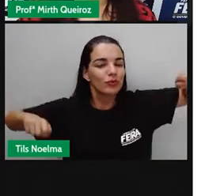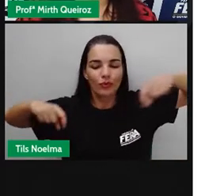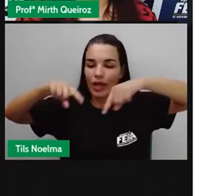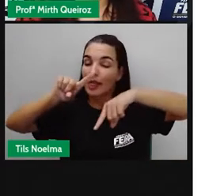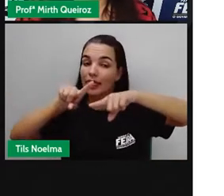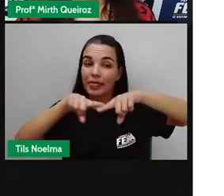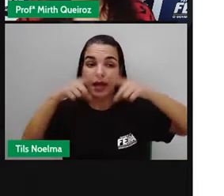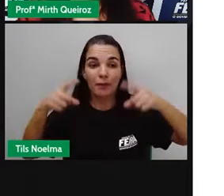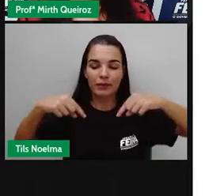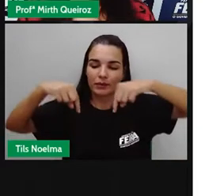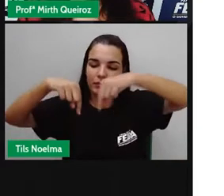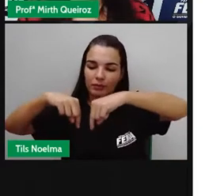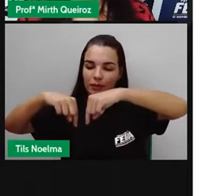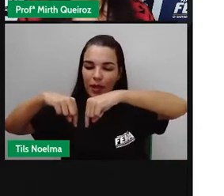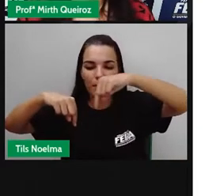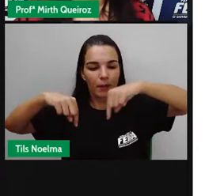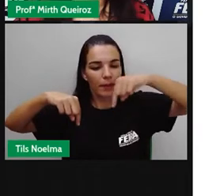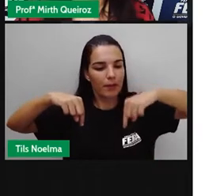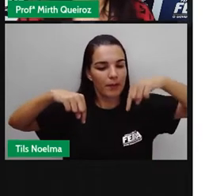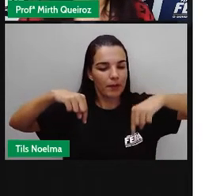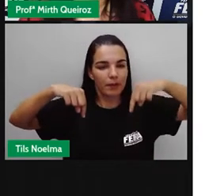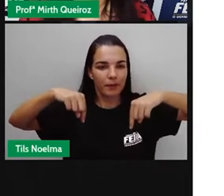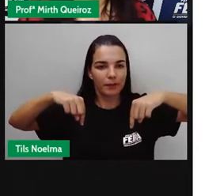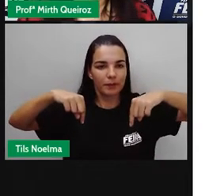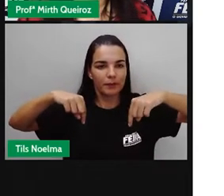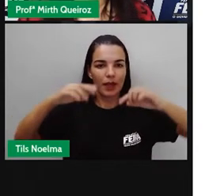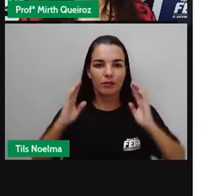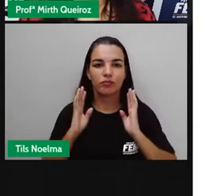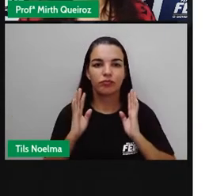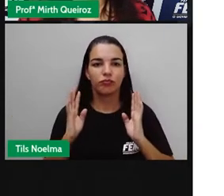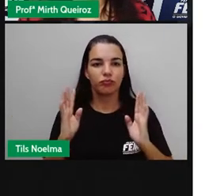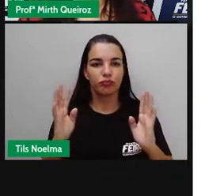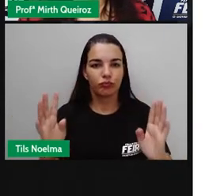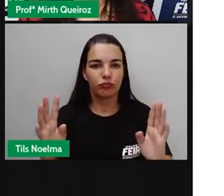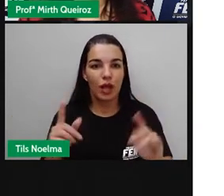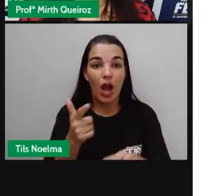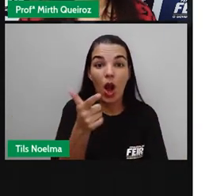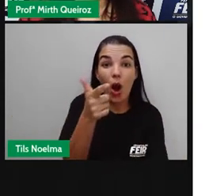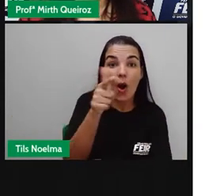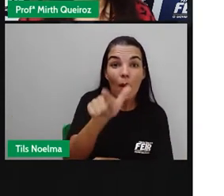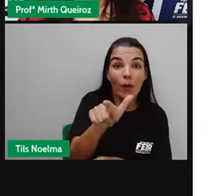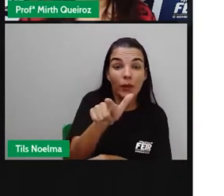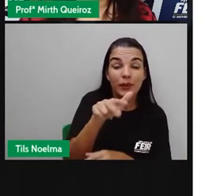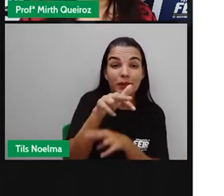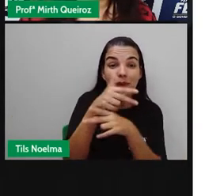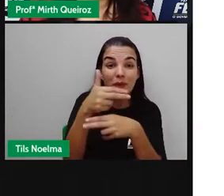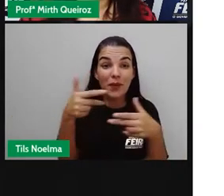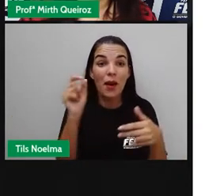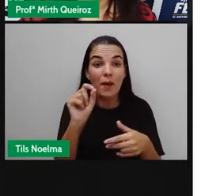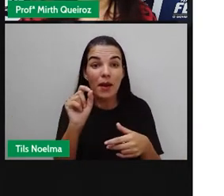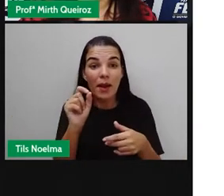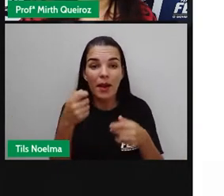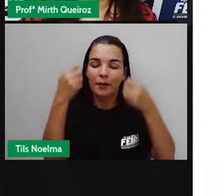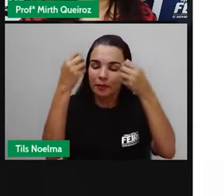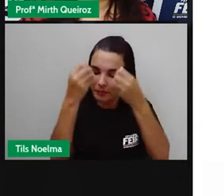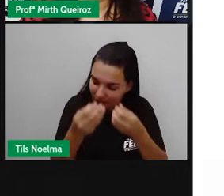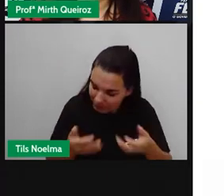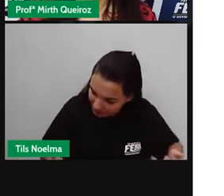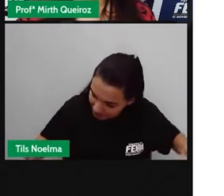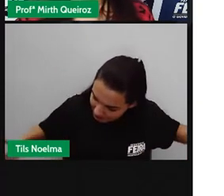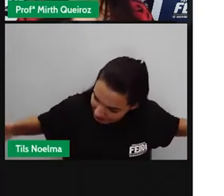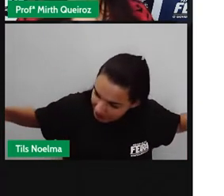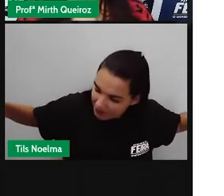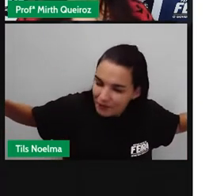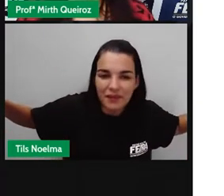E voltam de costas para os seus lugares. Outro movimento, outro passo que tem nessa dança é a saudação